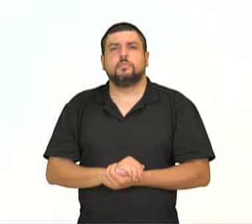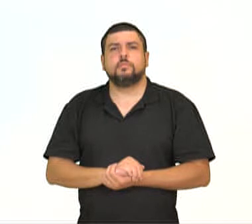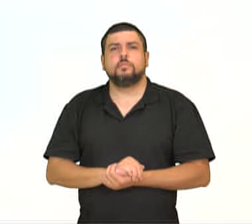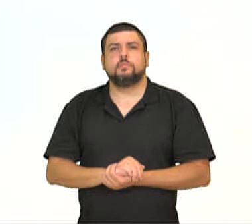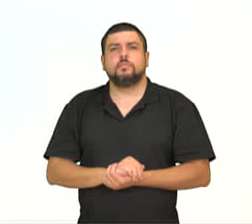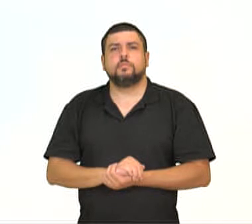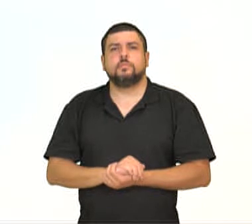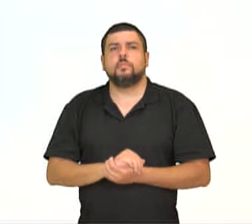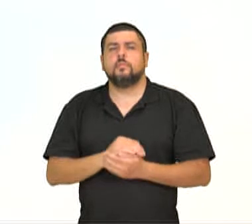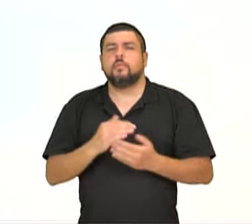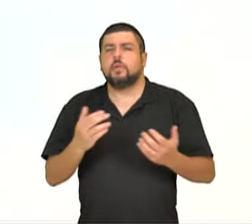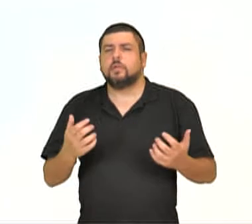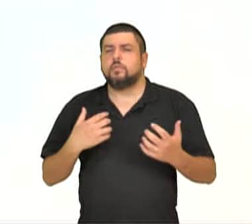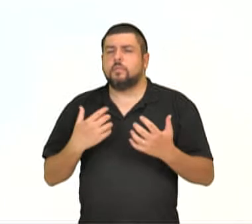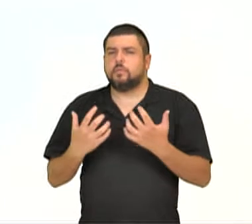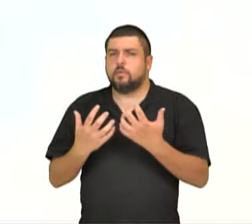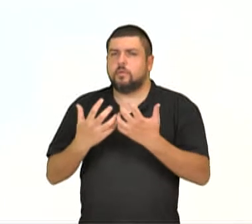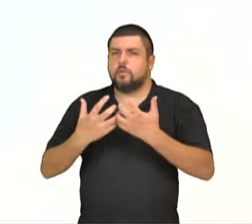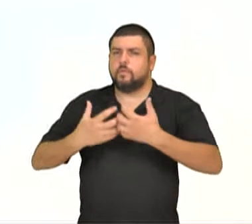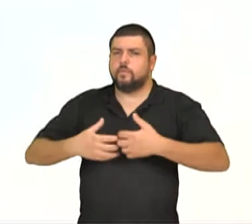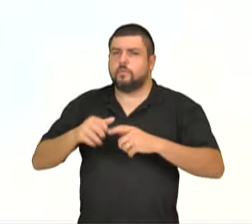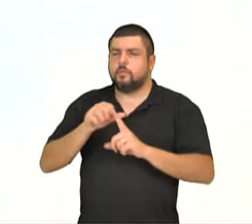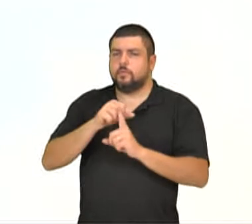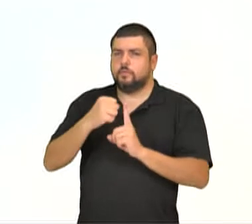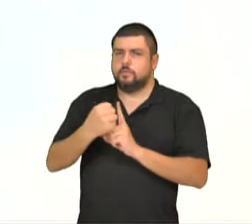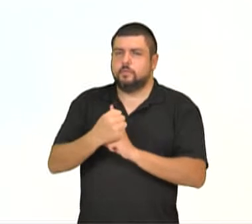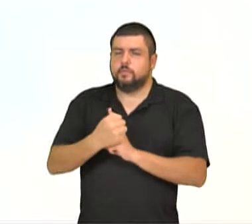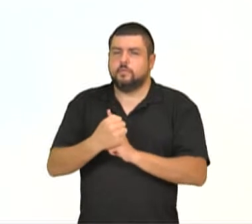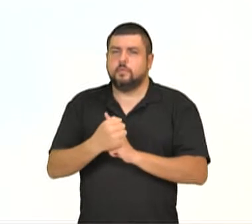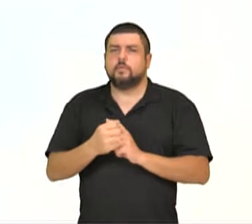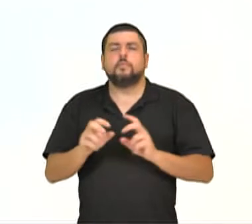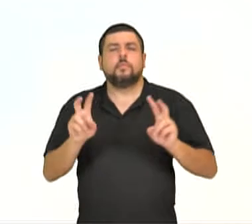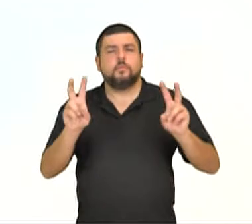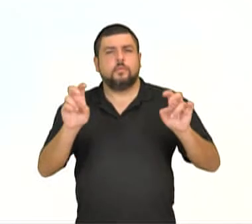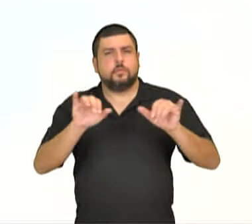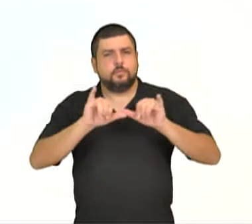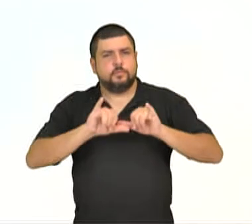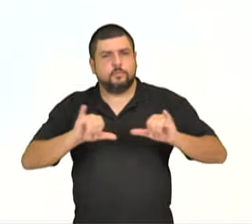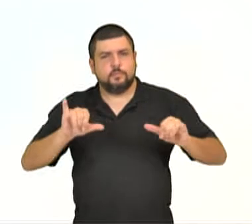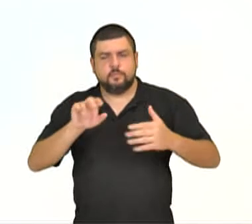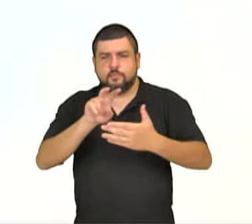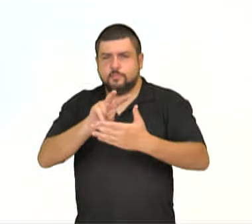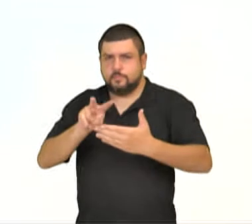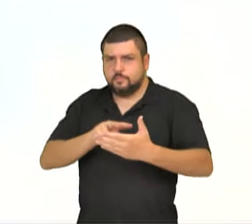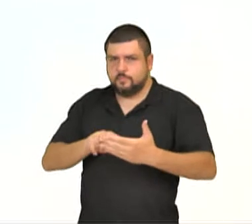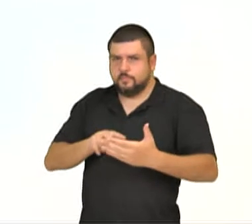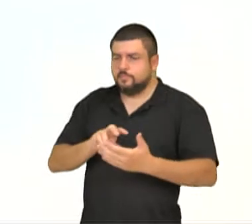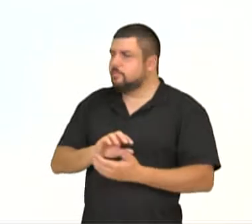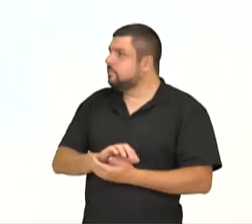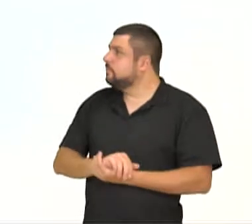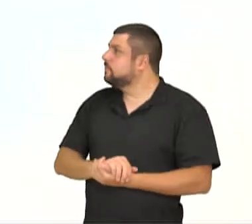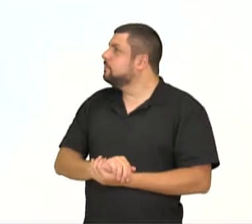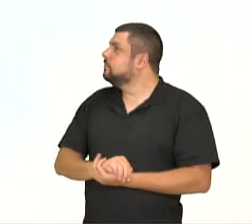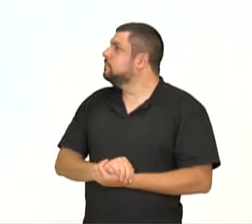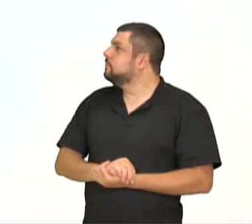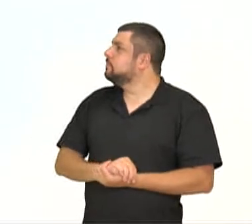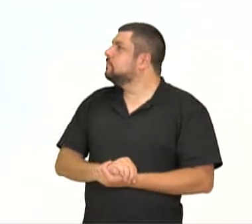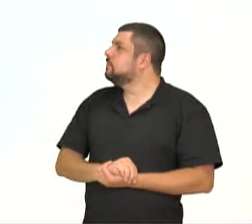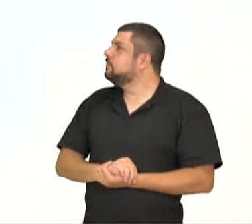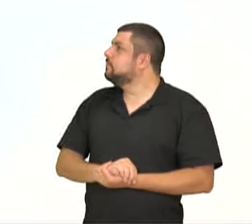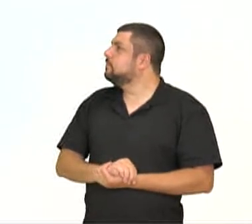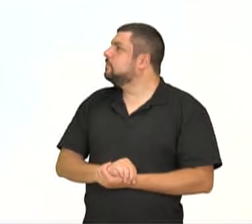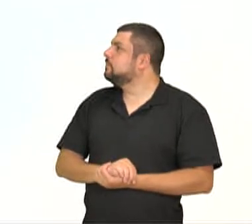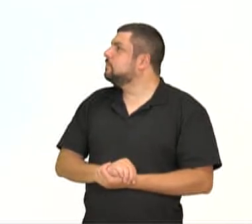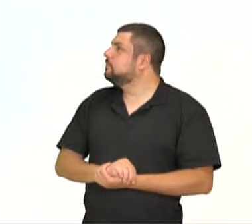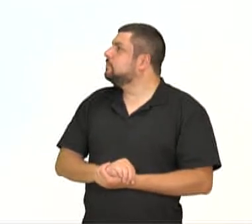Qual é a função? Vamos falar um pouco mais sobre publicidade? Em la publicidad, el lenguaje ágil, sintético e se